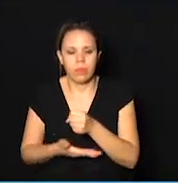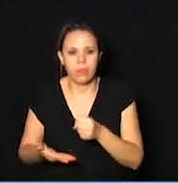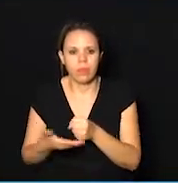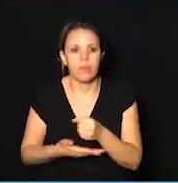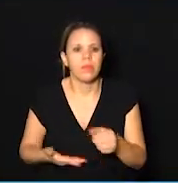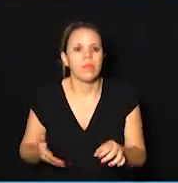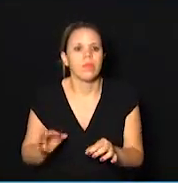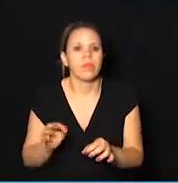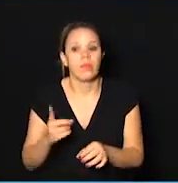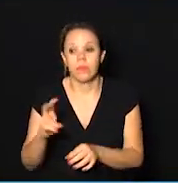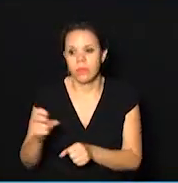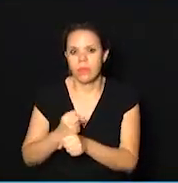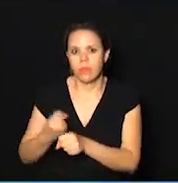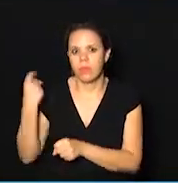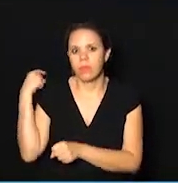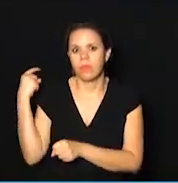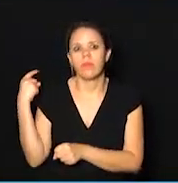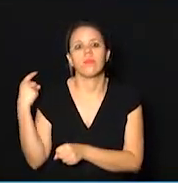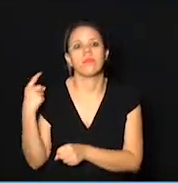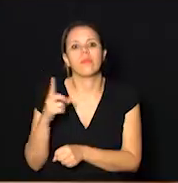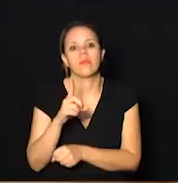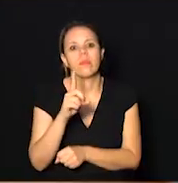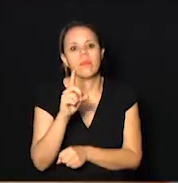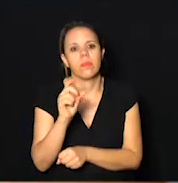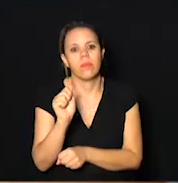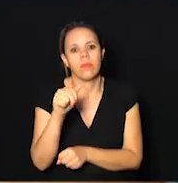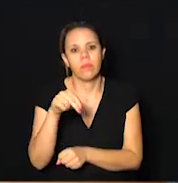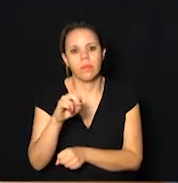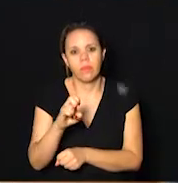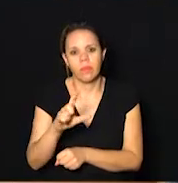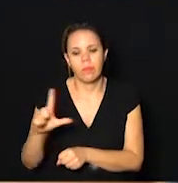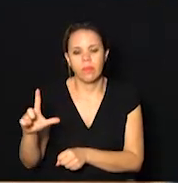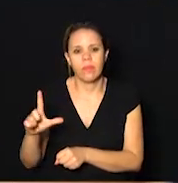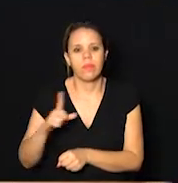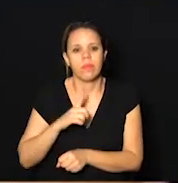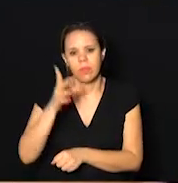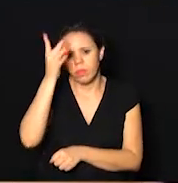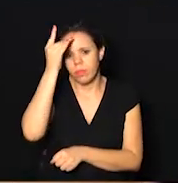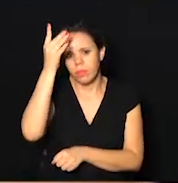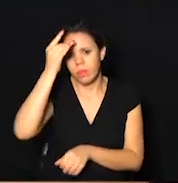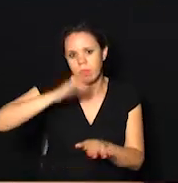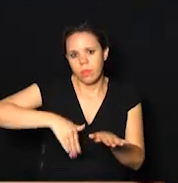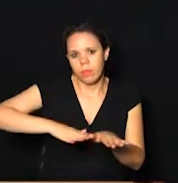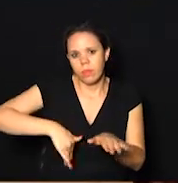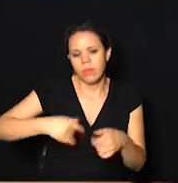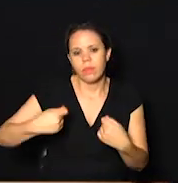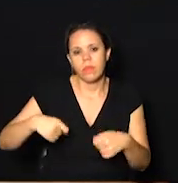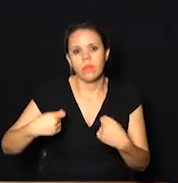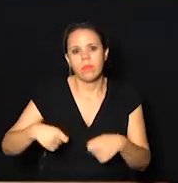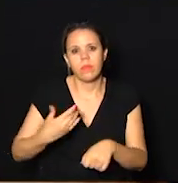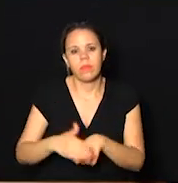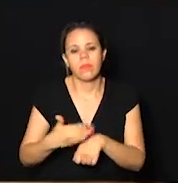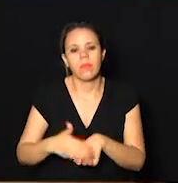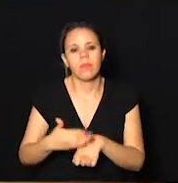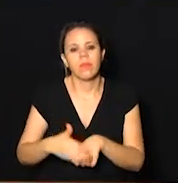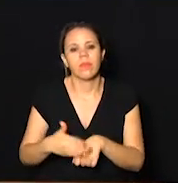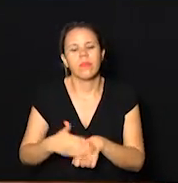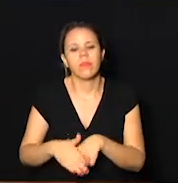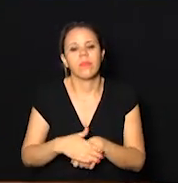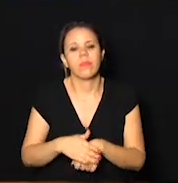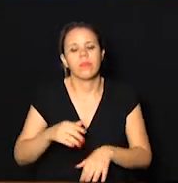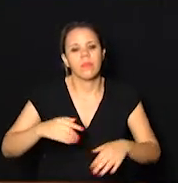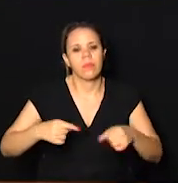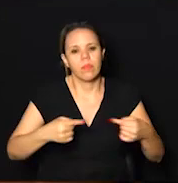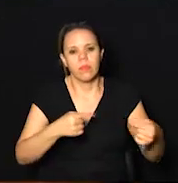base isso há quase 15 anos atrás aí o daniel apareceu que eu tinha aprendido a natação e precisava praticar